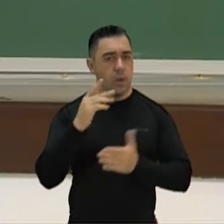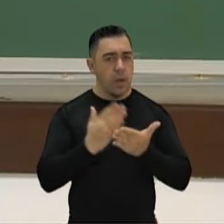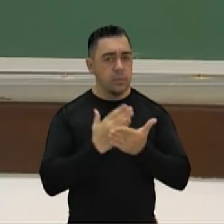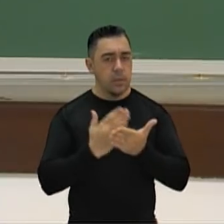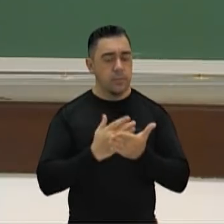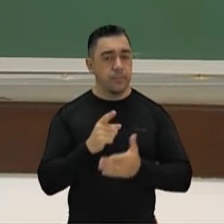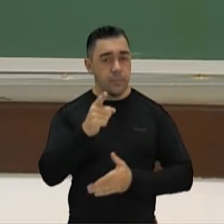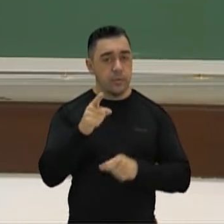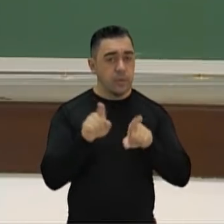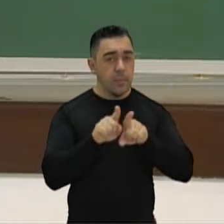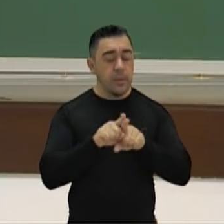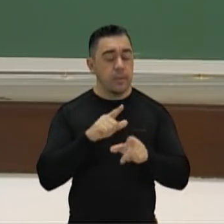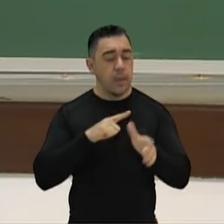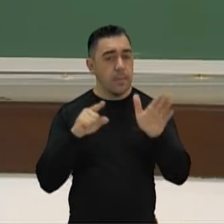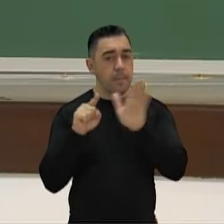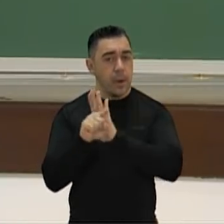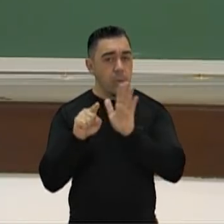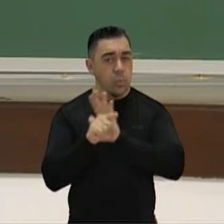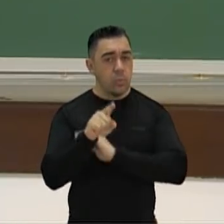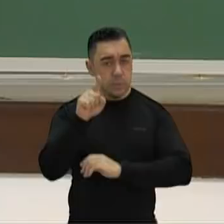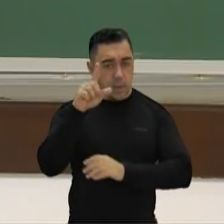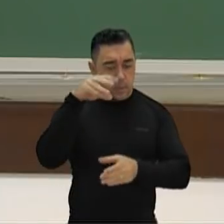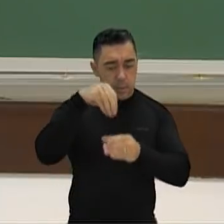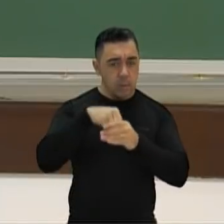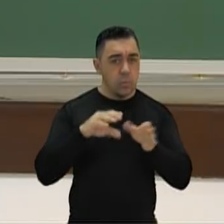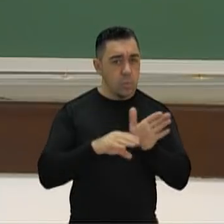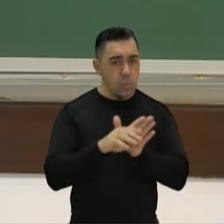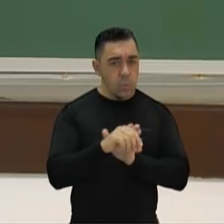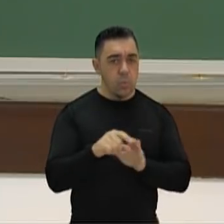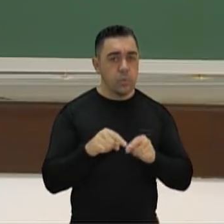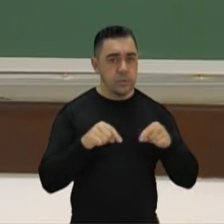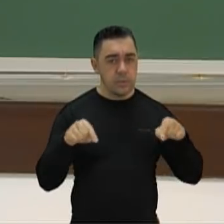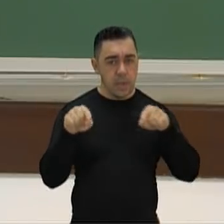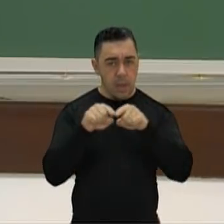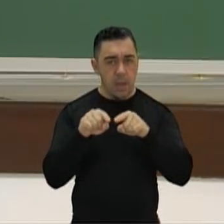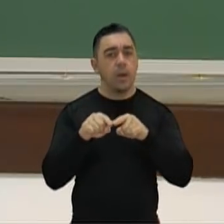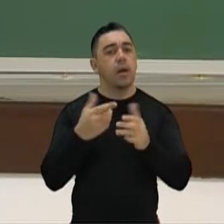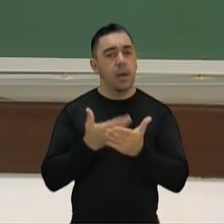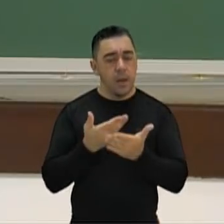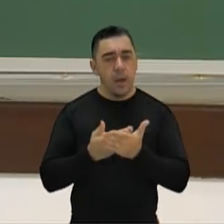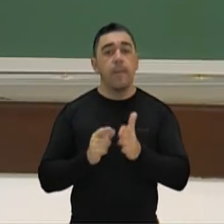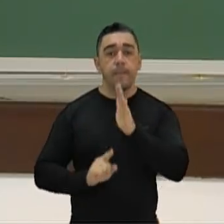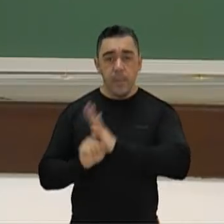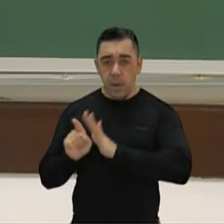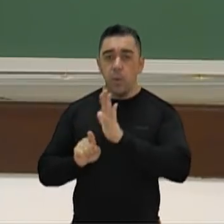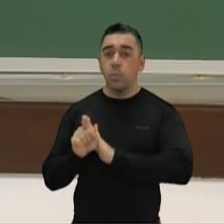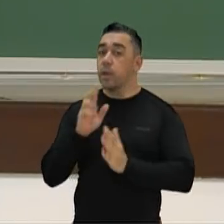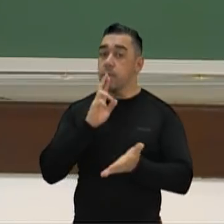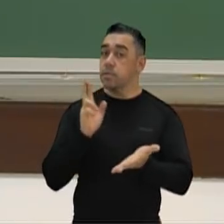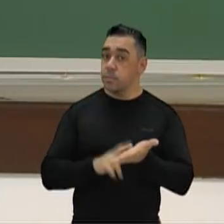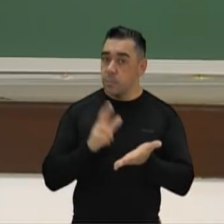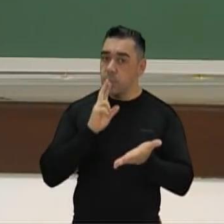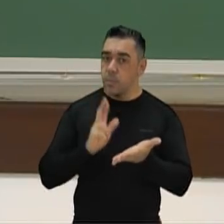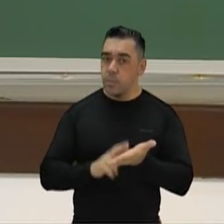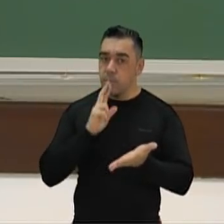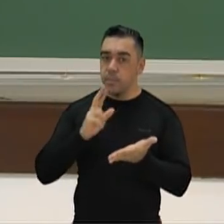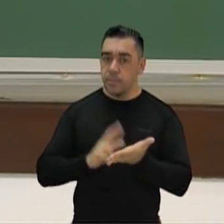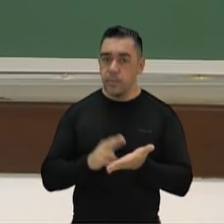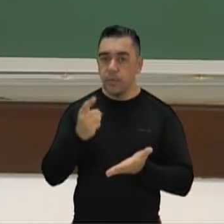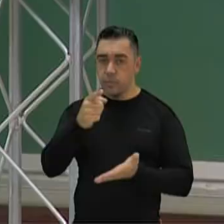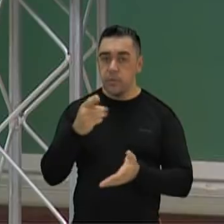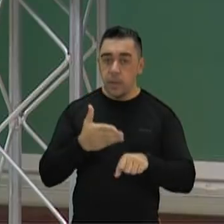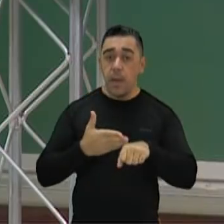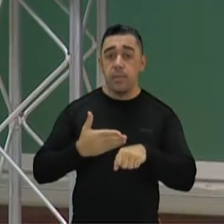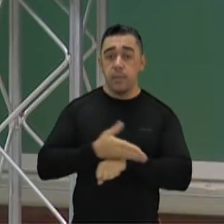tem as suas questões lá no Classroom. Não deixe de fazer as questões do Classroom. Agora você tem que ticar